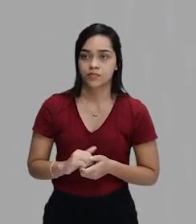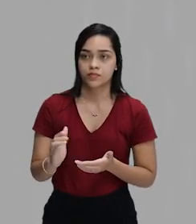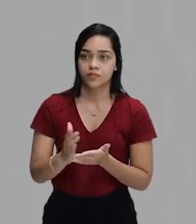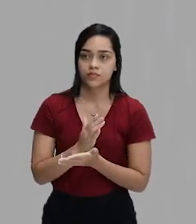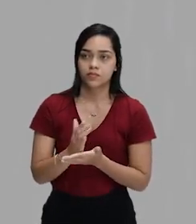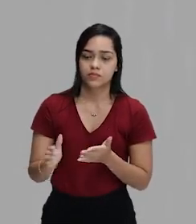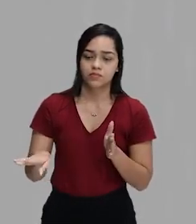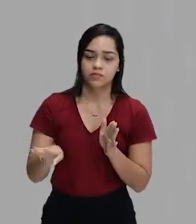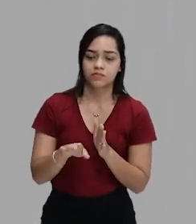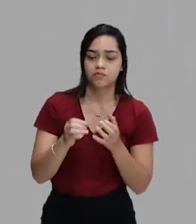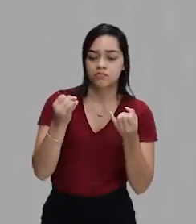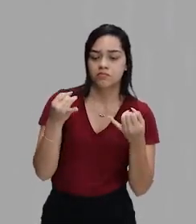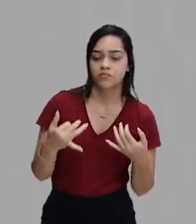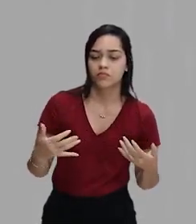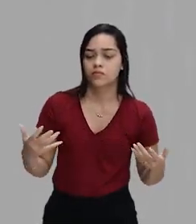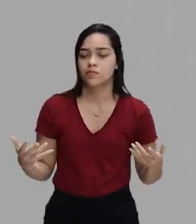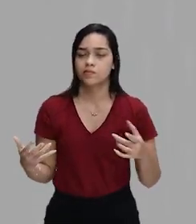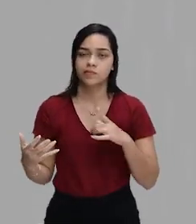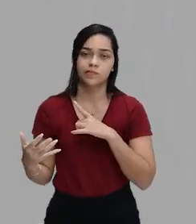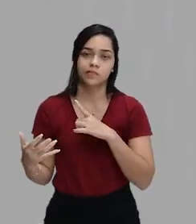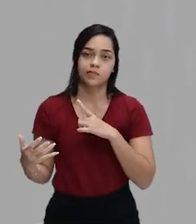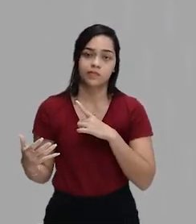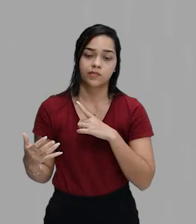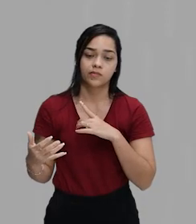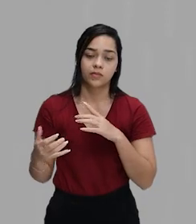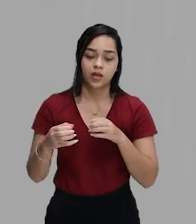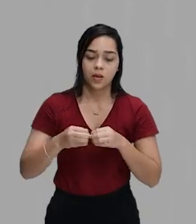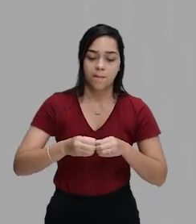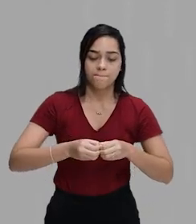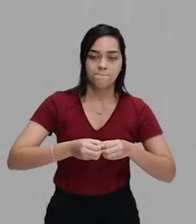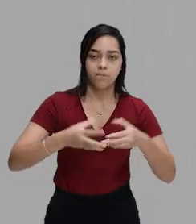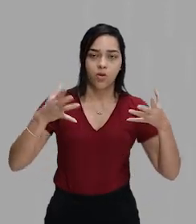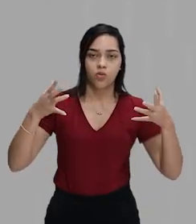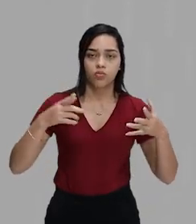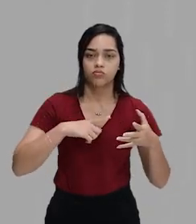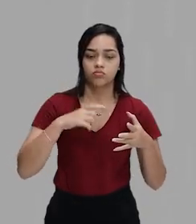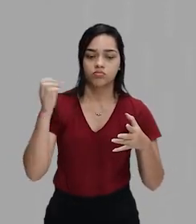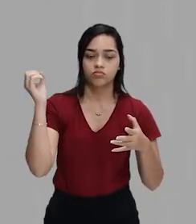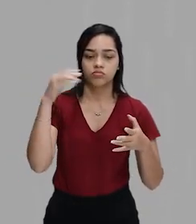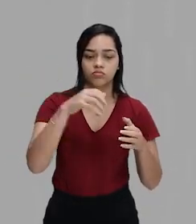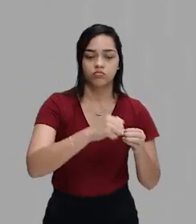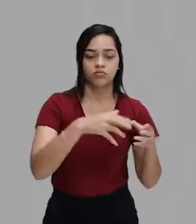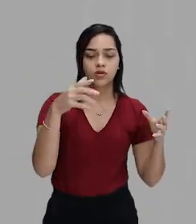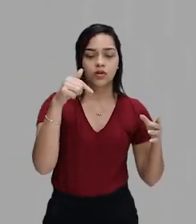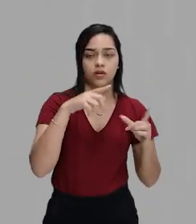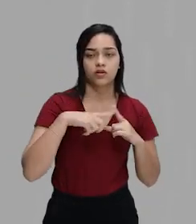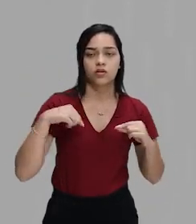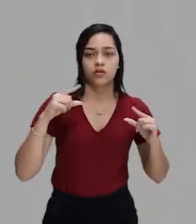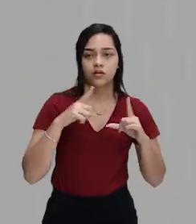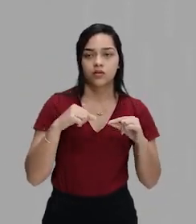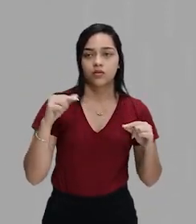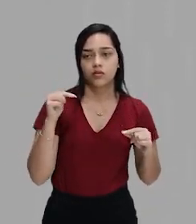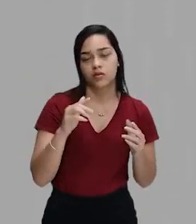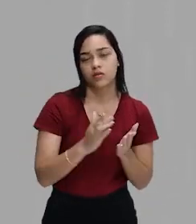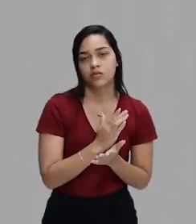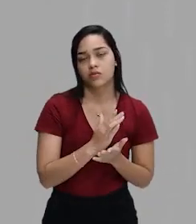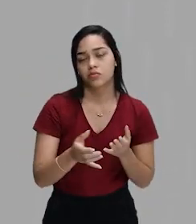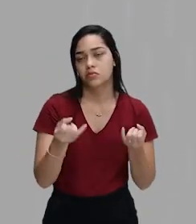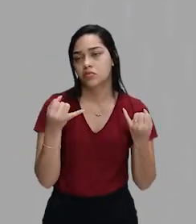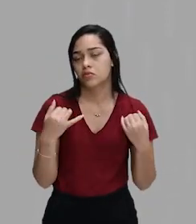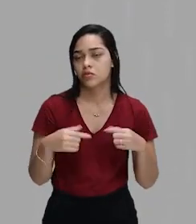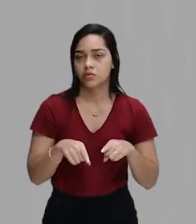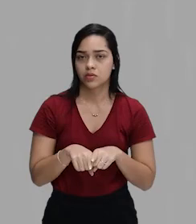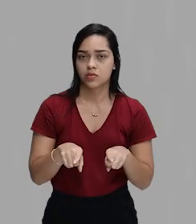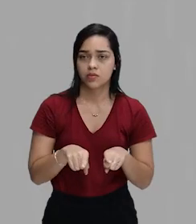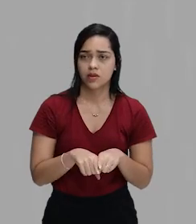Alguns chegam até a dizer que a bomba atômica que os Estados Unidos lançaram no Japão, alguns chegam até